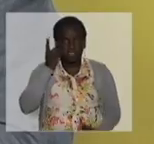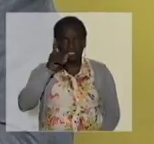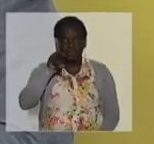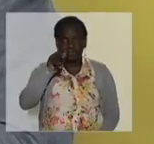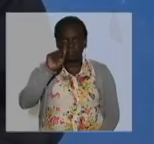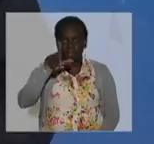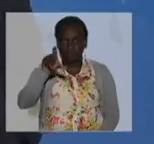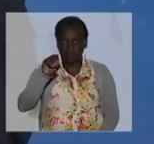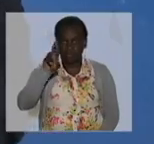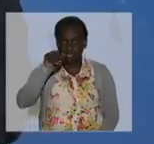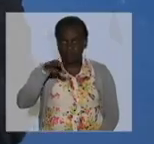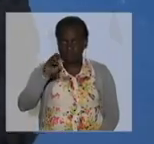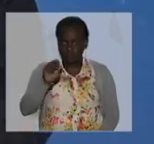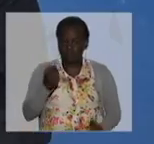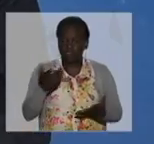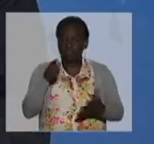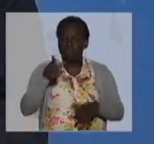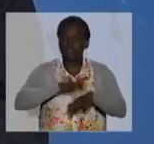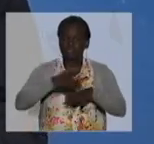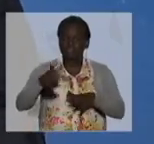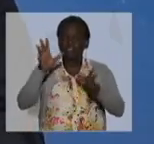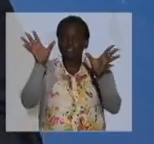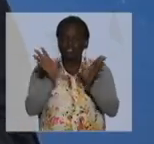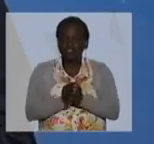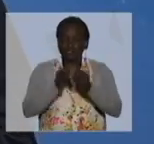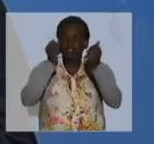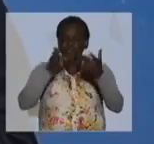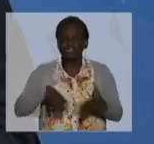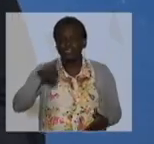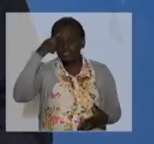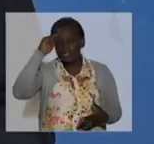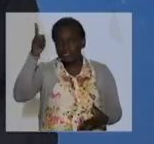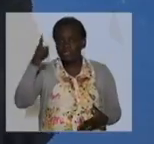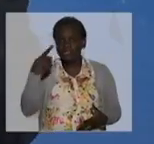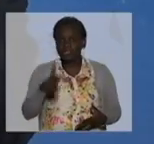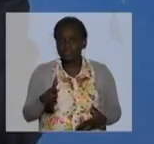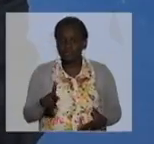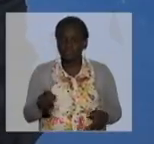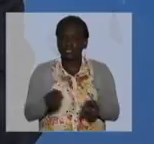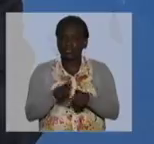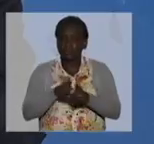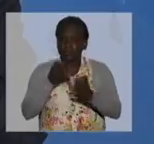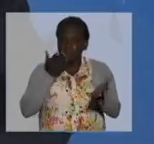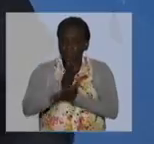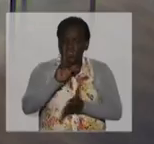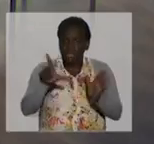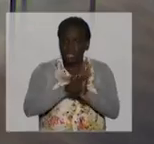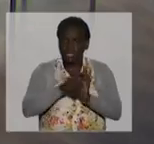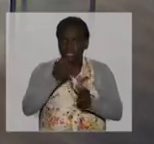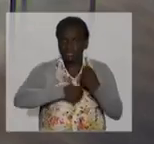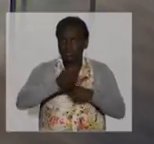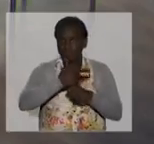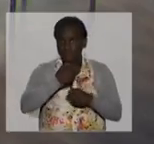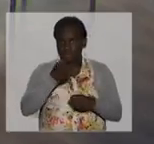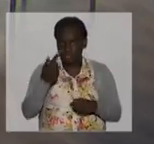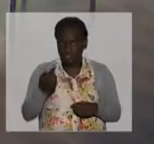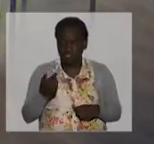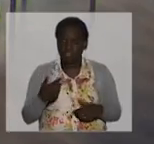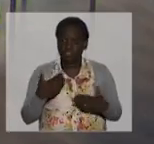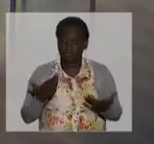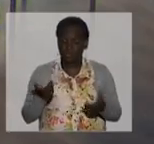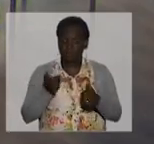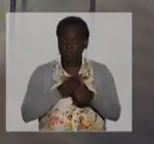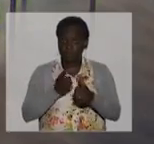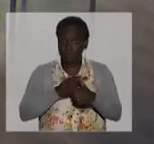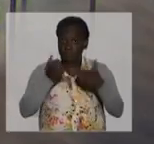Ramos. Deputado, eu queria que o senhor fizesse uma síntese da ideia que o senhor teve e, claro, da aprovação desta lei em 2007. Bom,